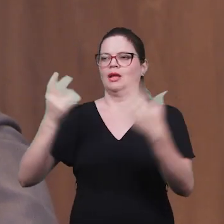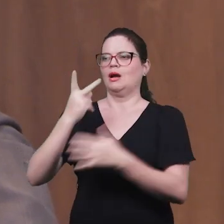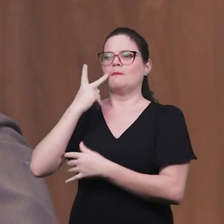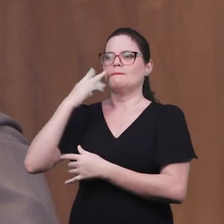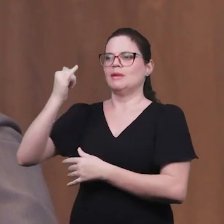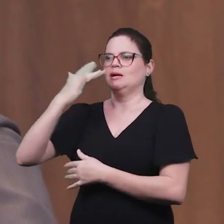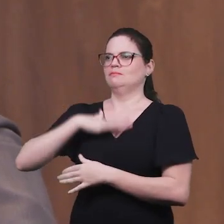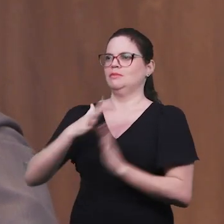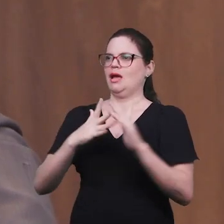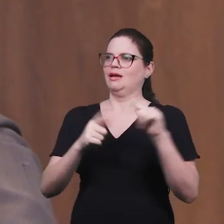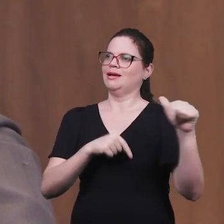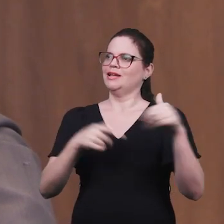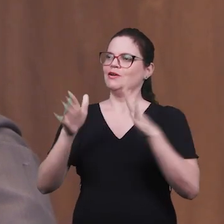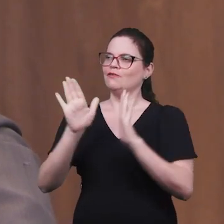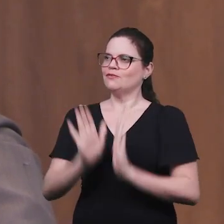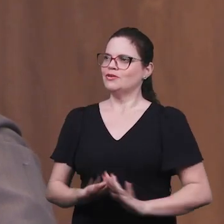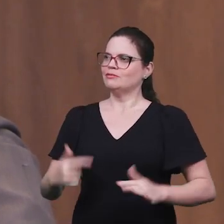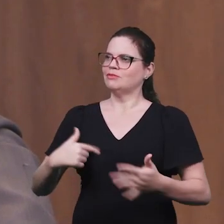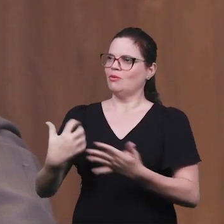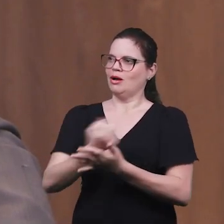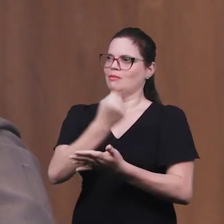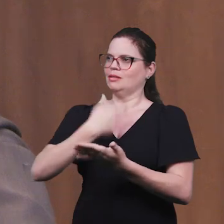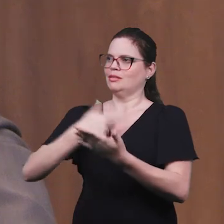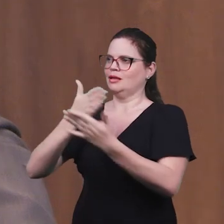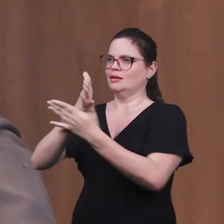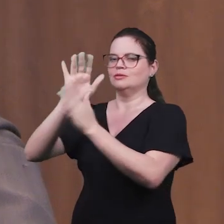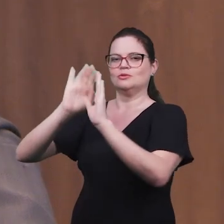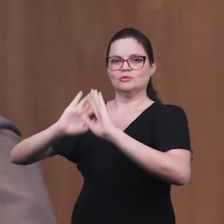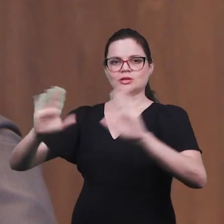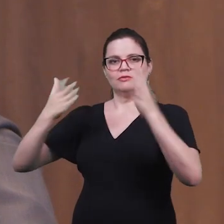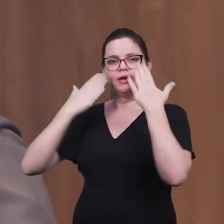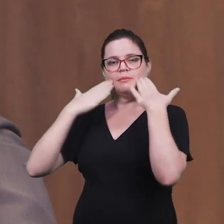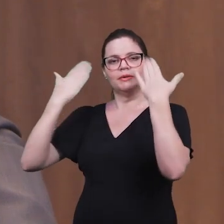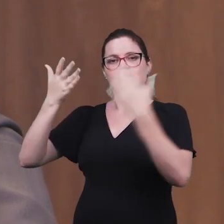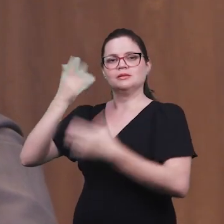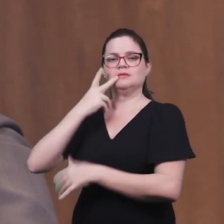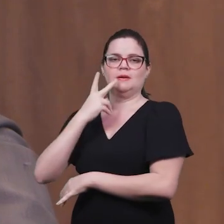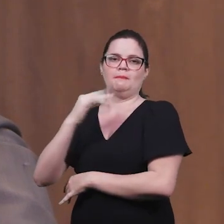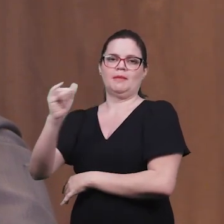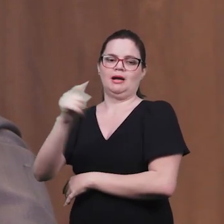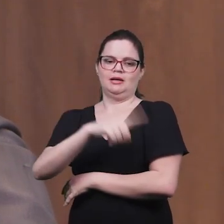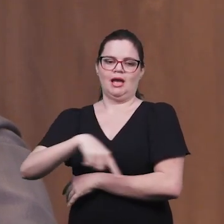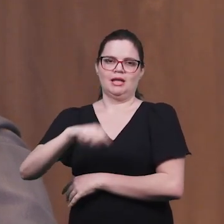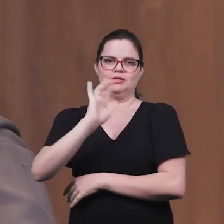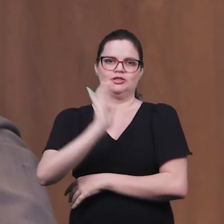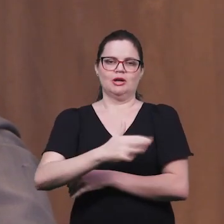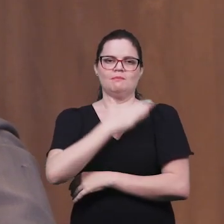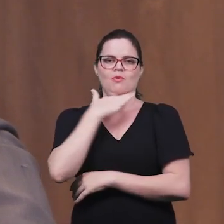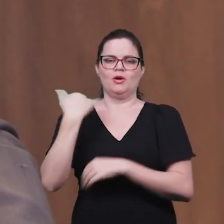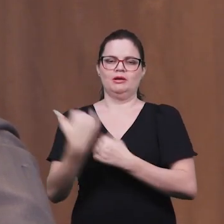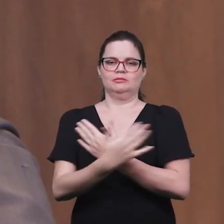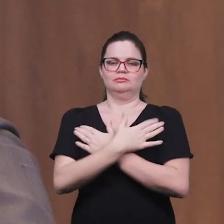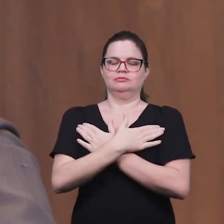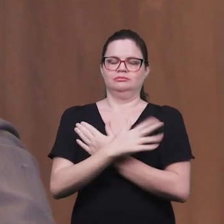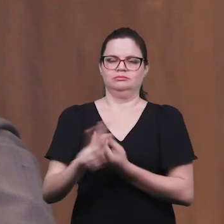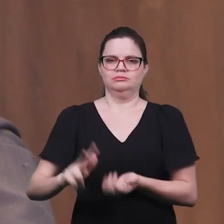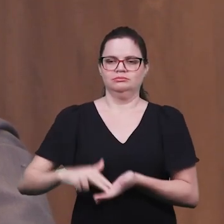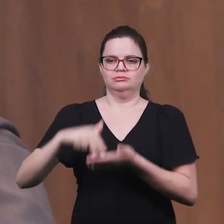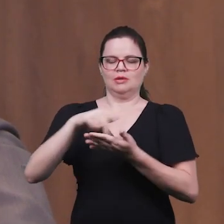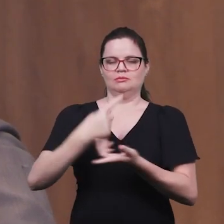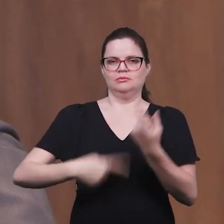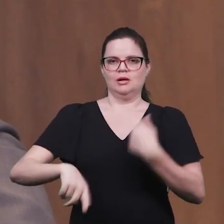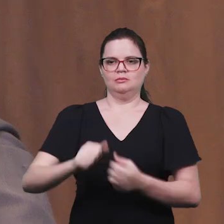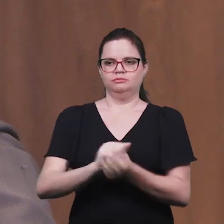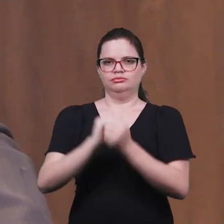a sua igreja fiel, que foi arrebatada, aqueles que foram ressuscitados, e com muita